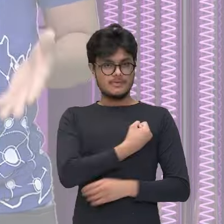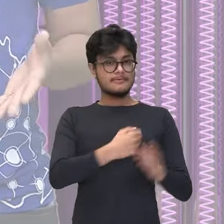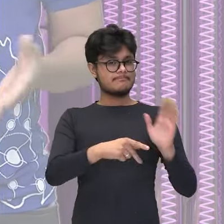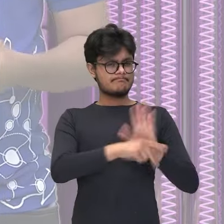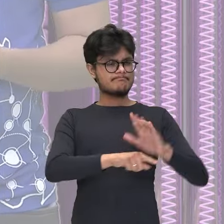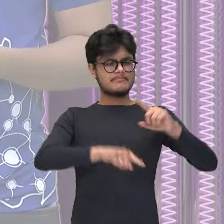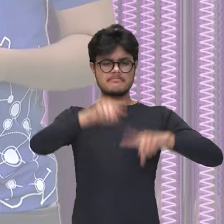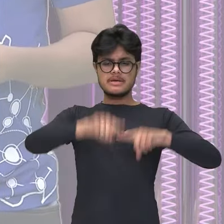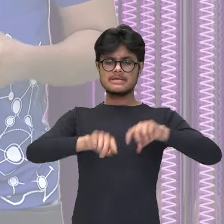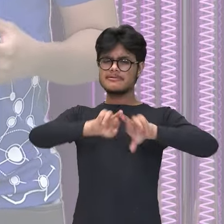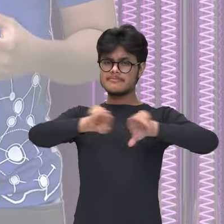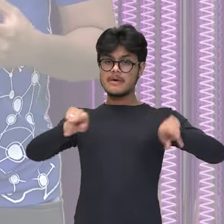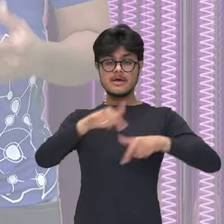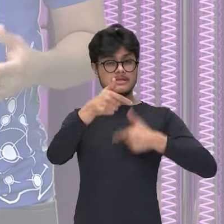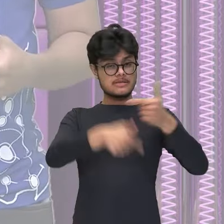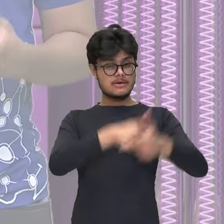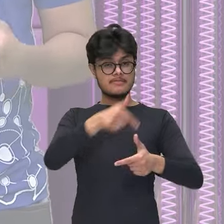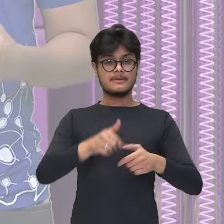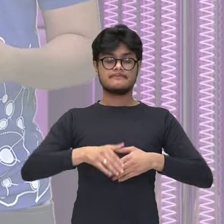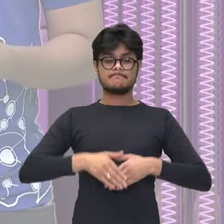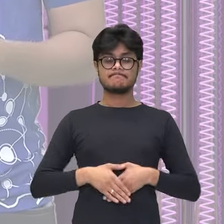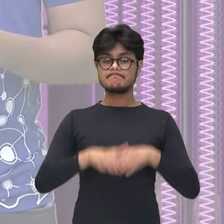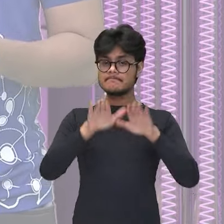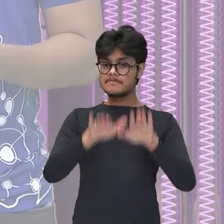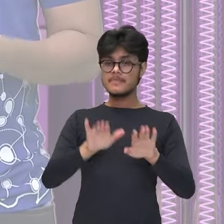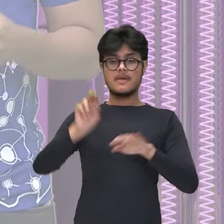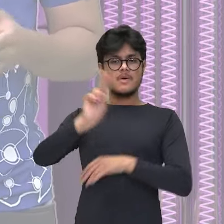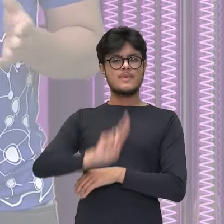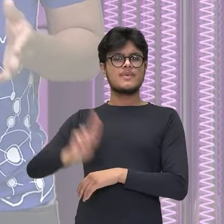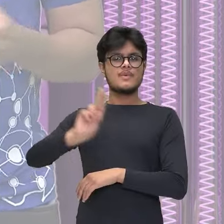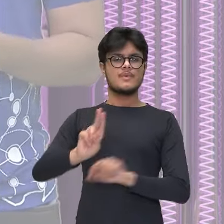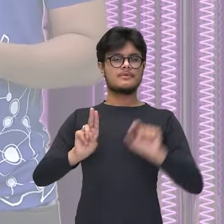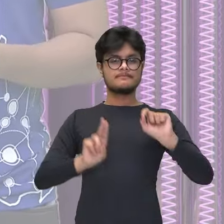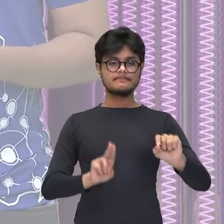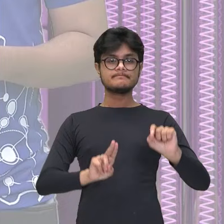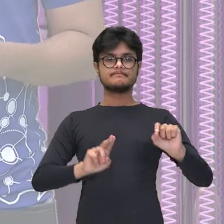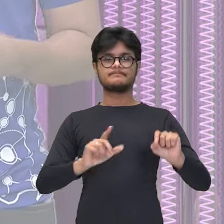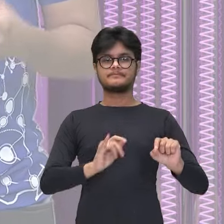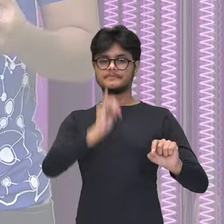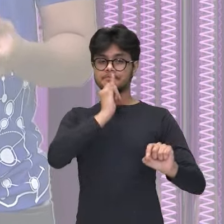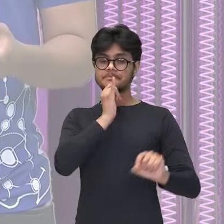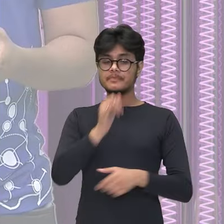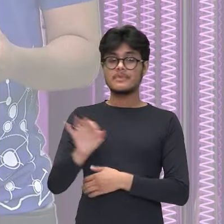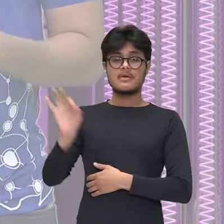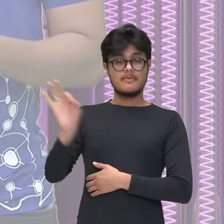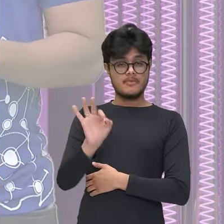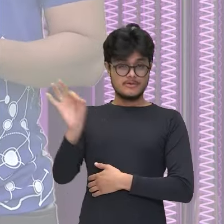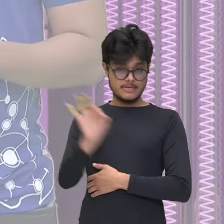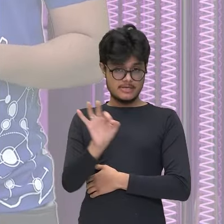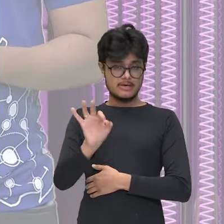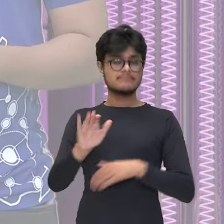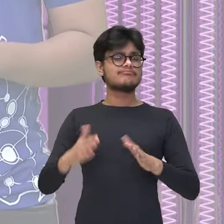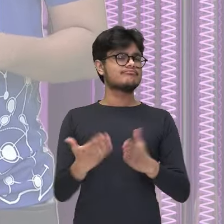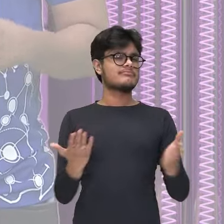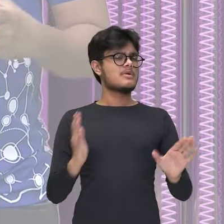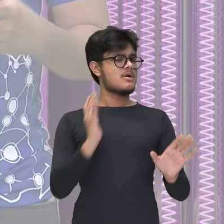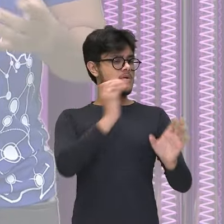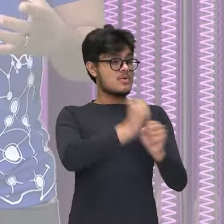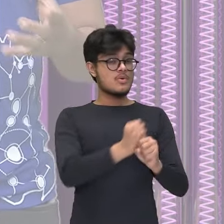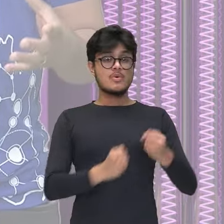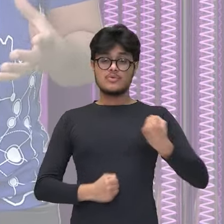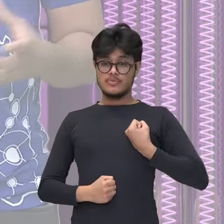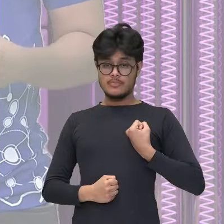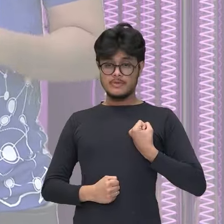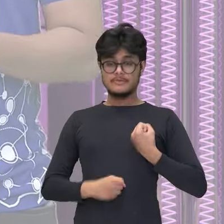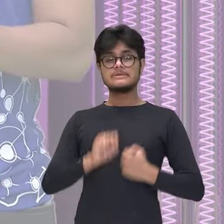produto ou serviço. É comumente expresso em termos de uma porcentagem do preço original. Então, o